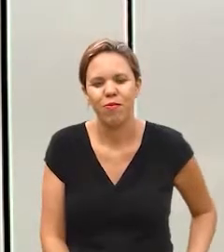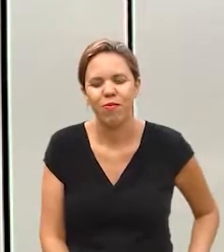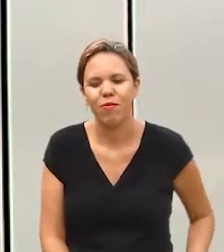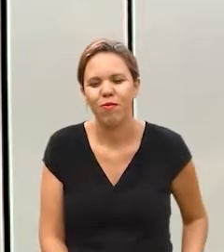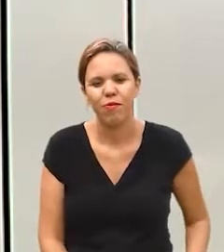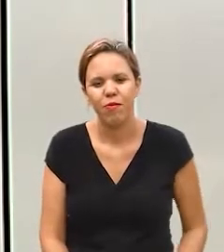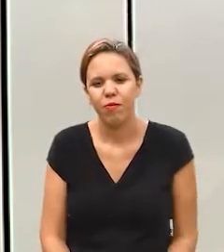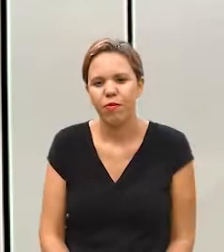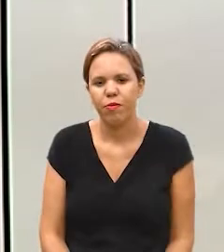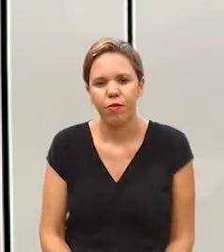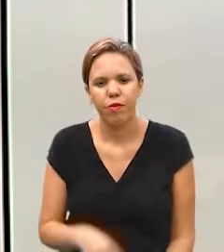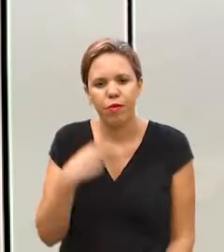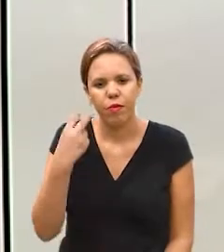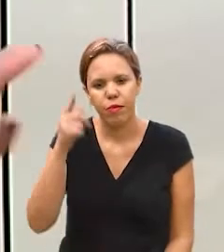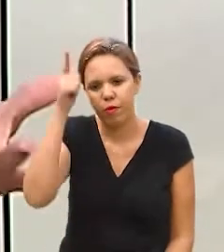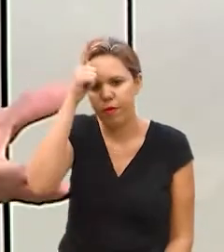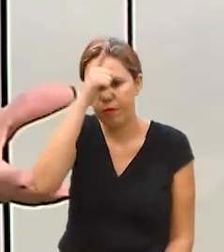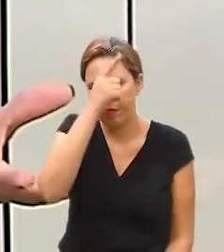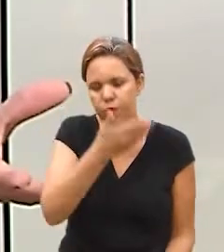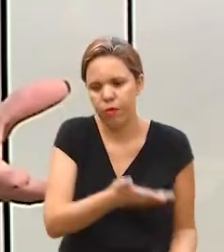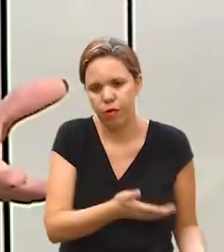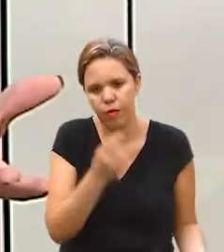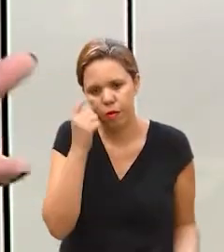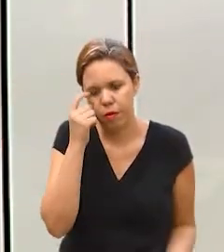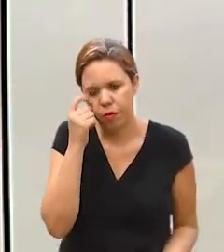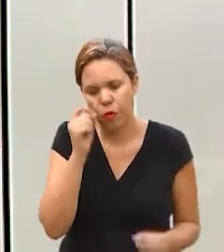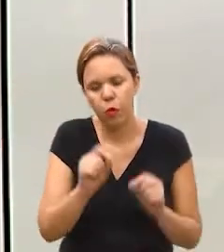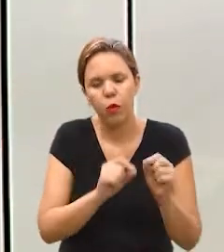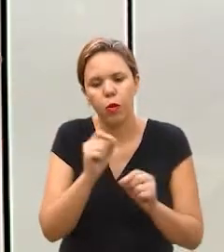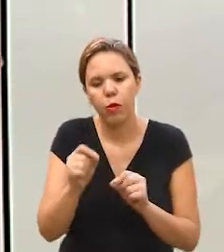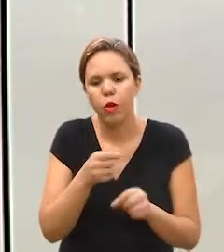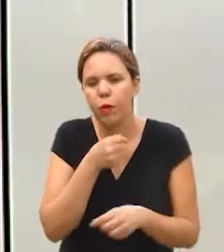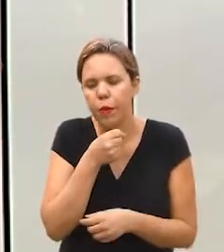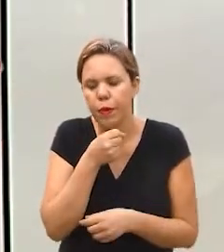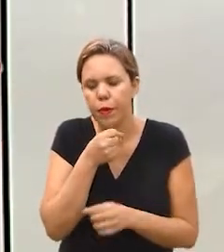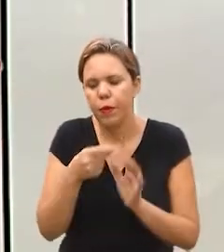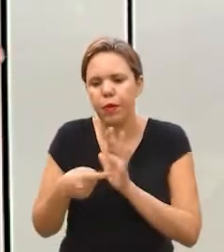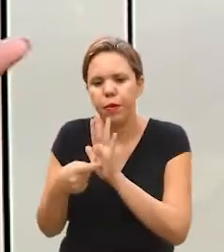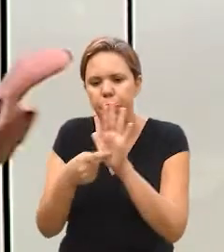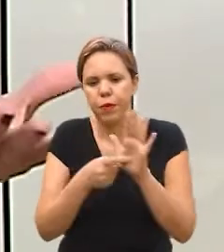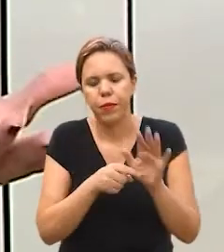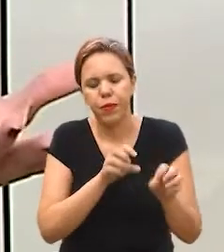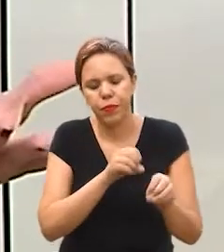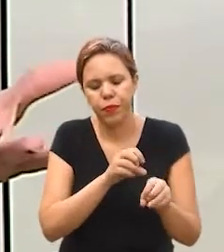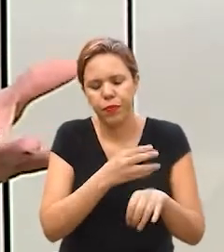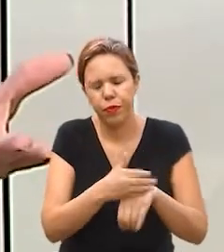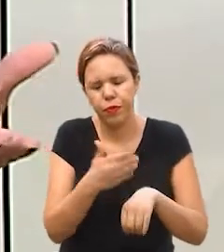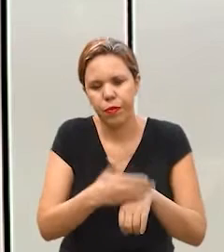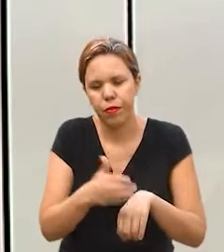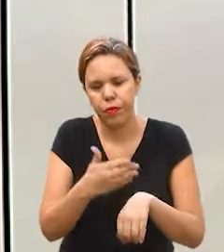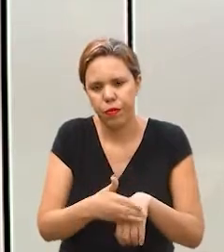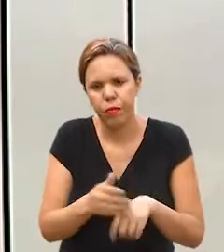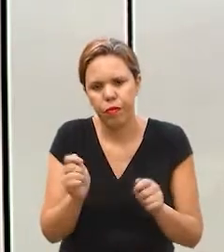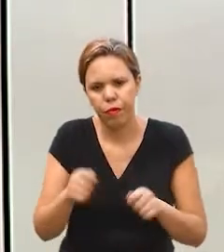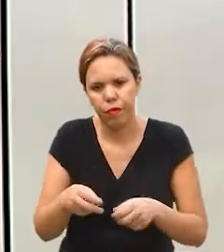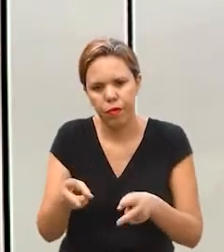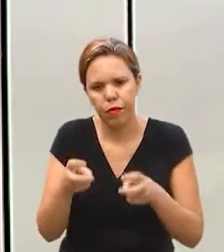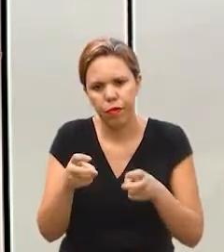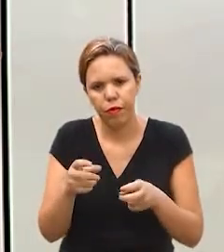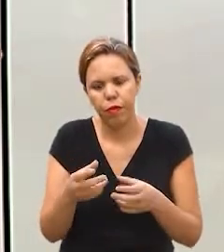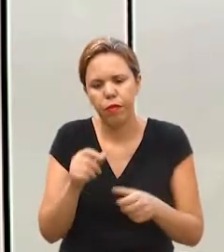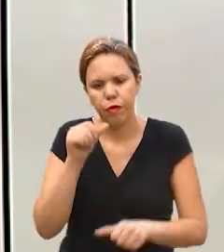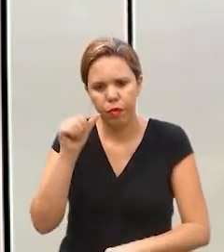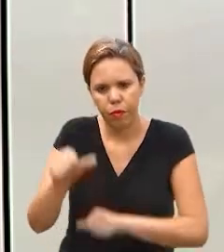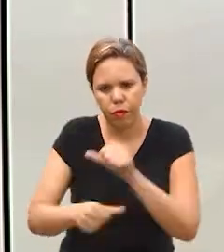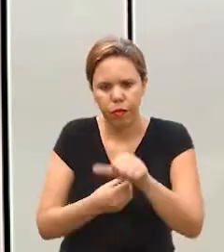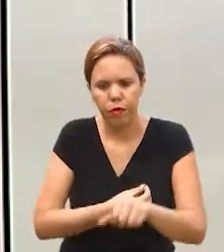Vereador Gustavo Peta, o que dizer sobre essa reportagem, sobre esse ensino na prática? Porque deu para a gente ver que muda a vida da pessoa,